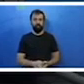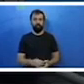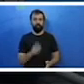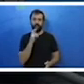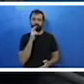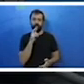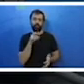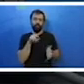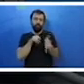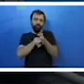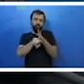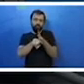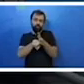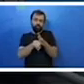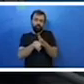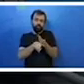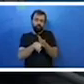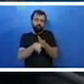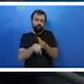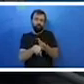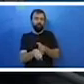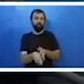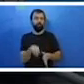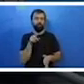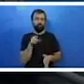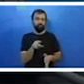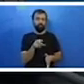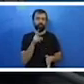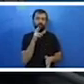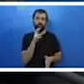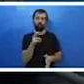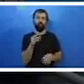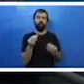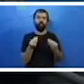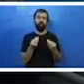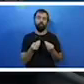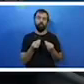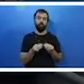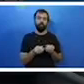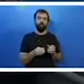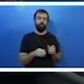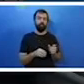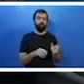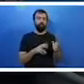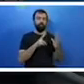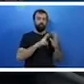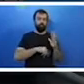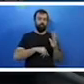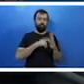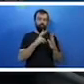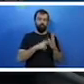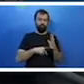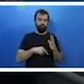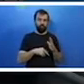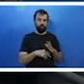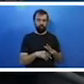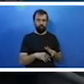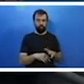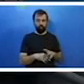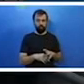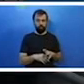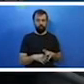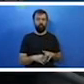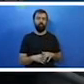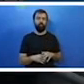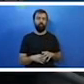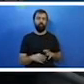e aqui, ó, consulte o texto nas páginas 129 a 132. Não é para responder isso